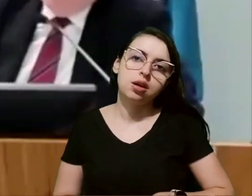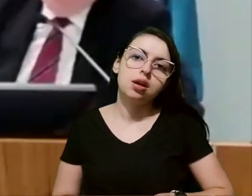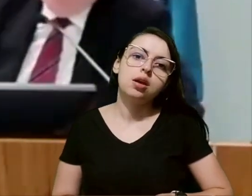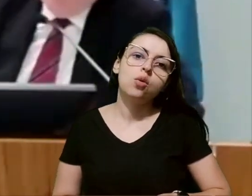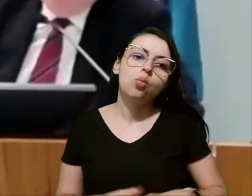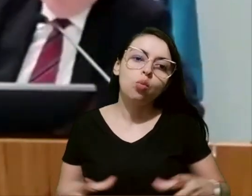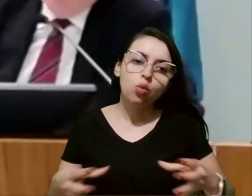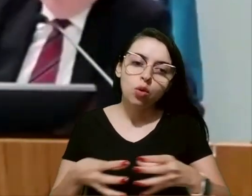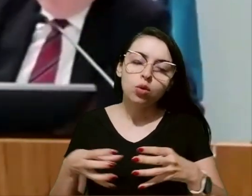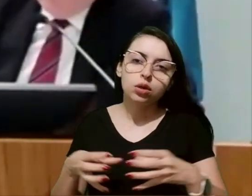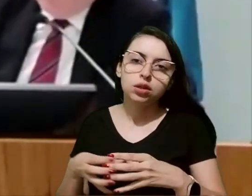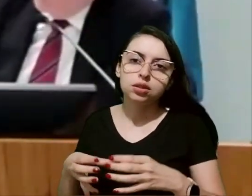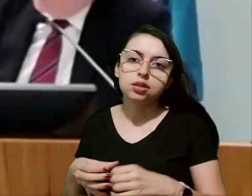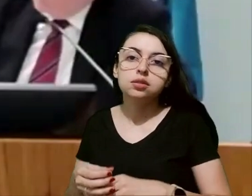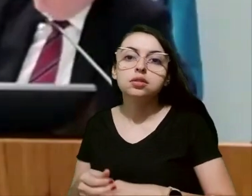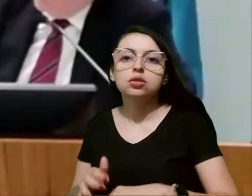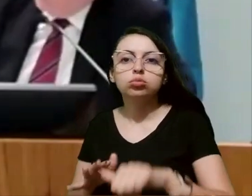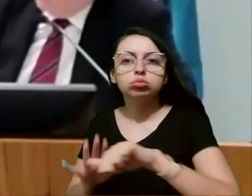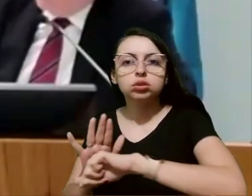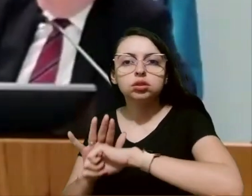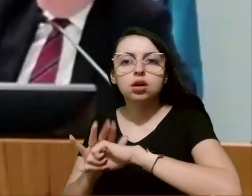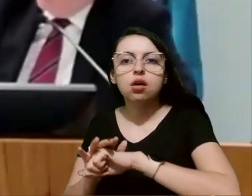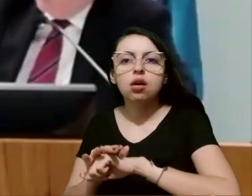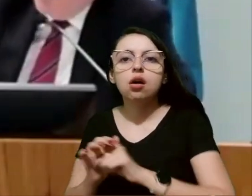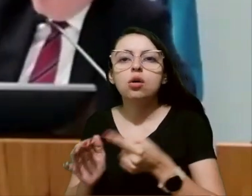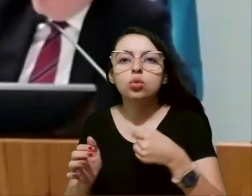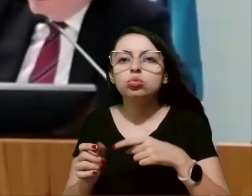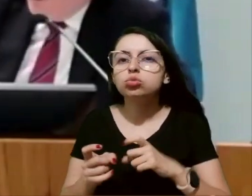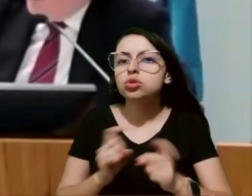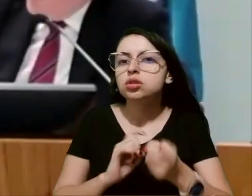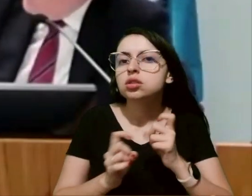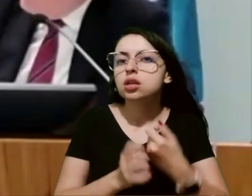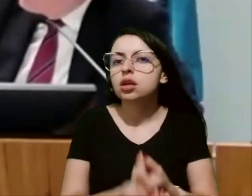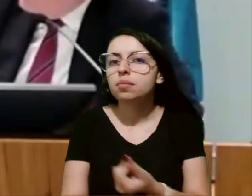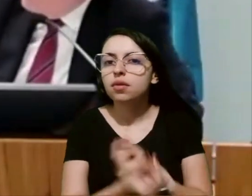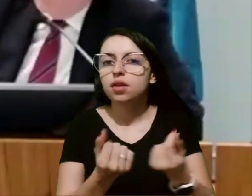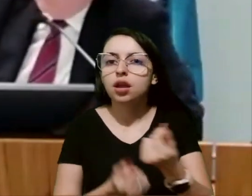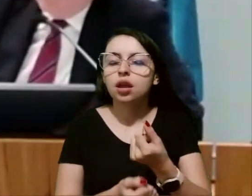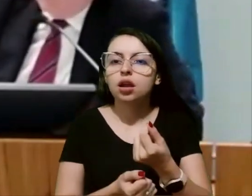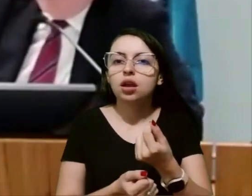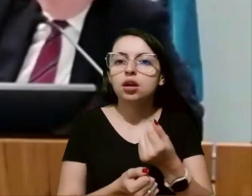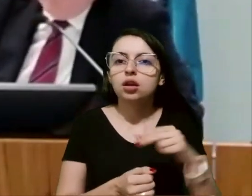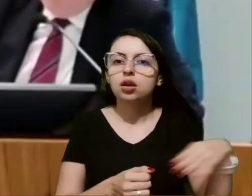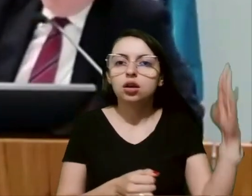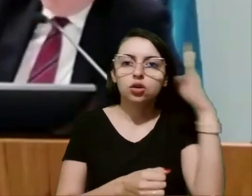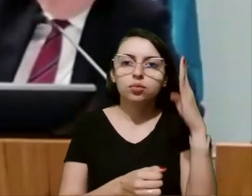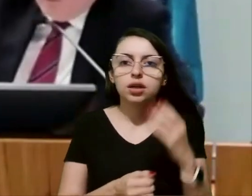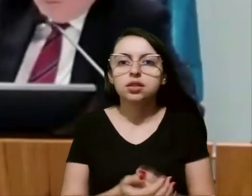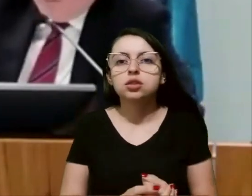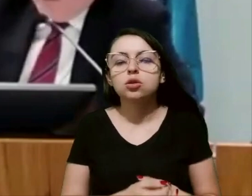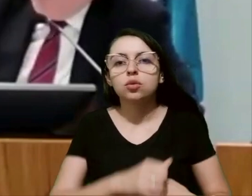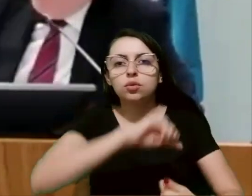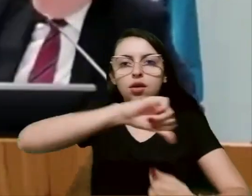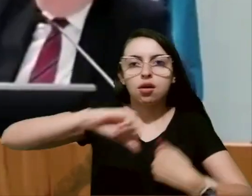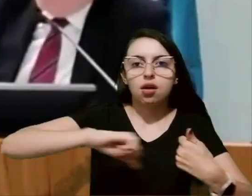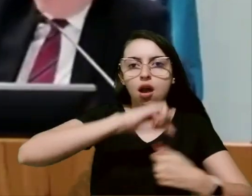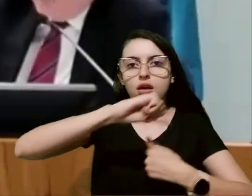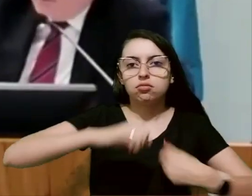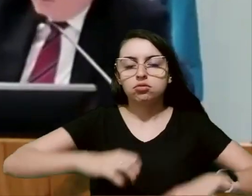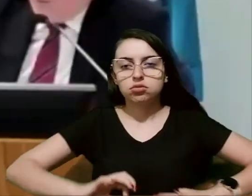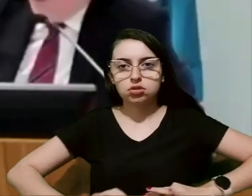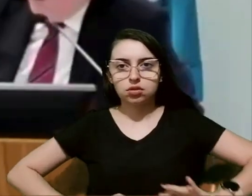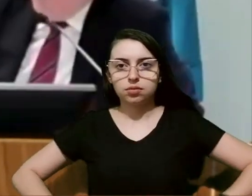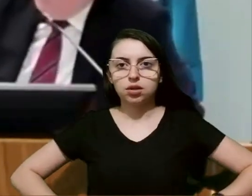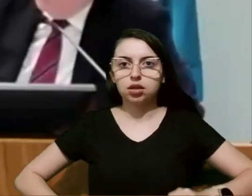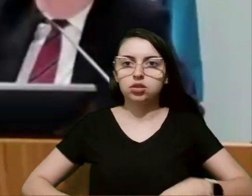Porque você pode ter uma organização criminosa especializada nos crimes contra o sistema financeiro nacional, narcotráfico, tráfico